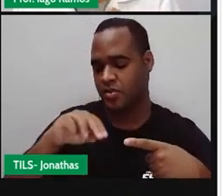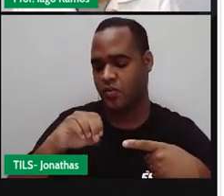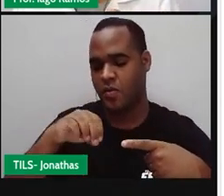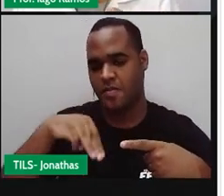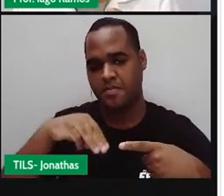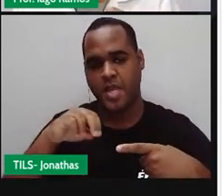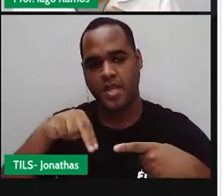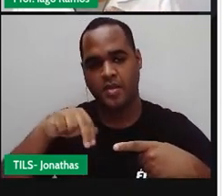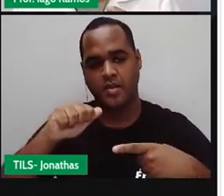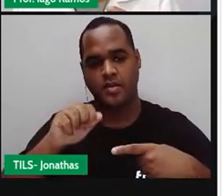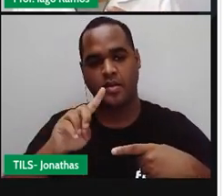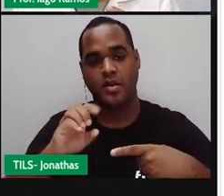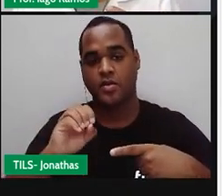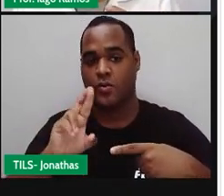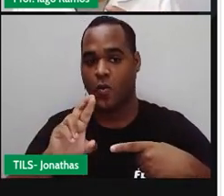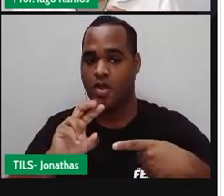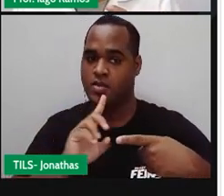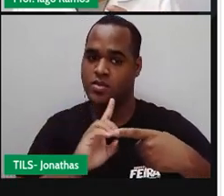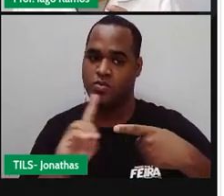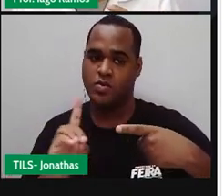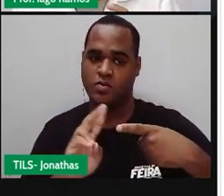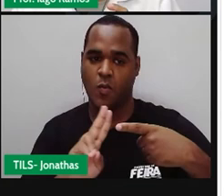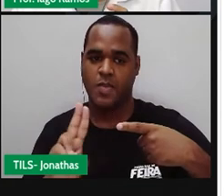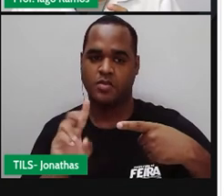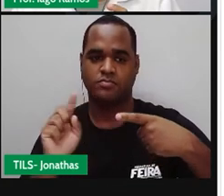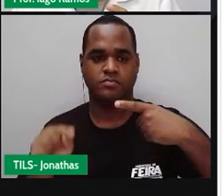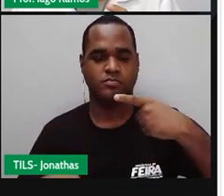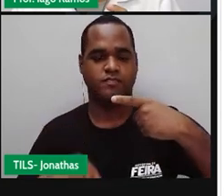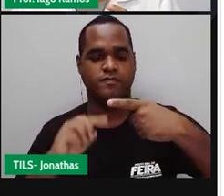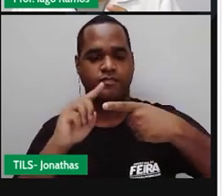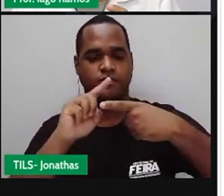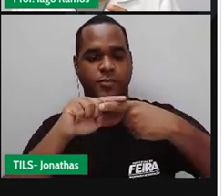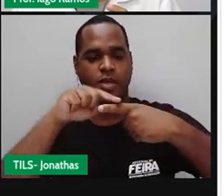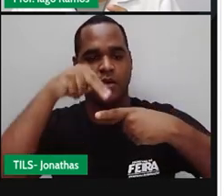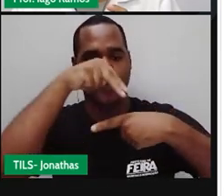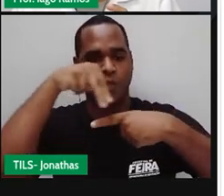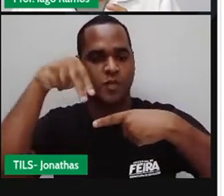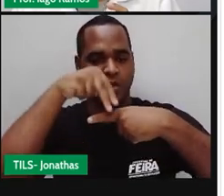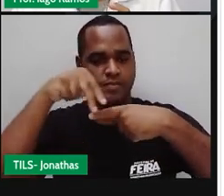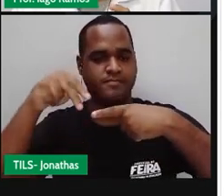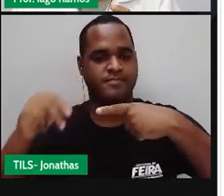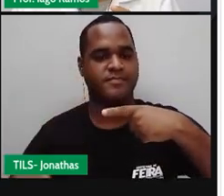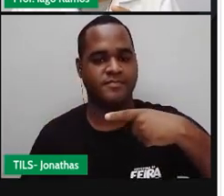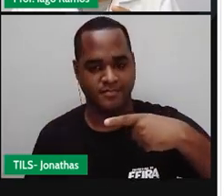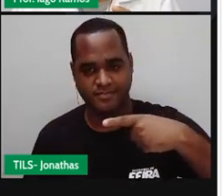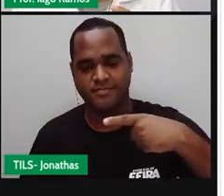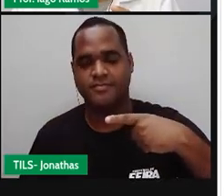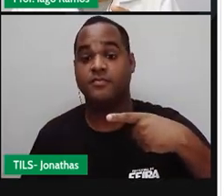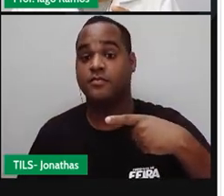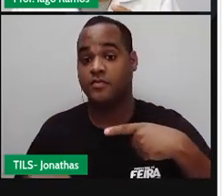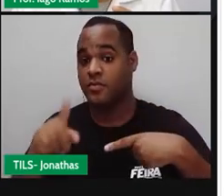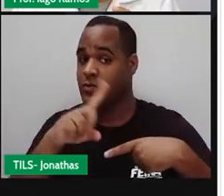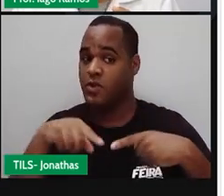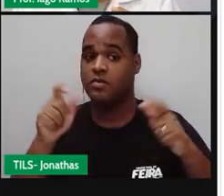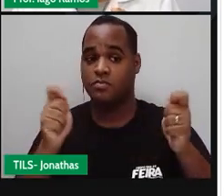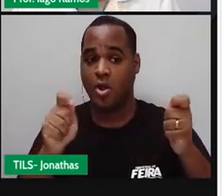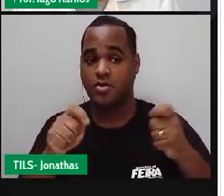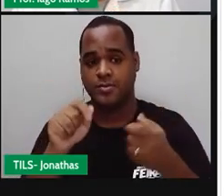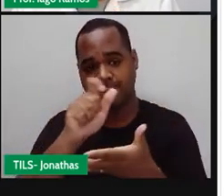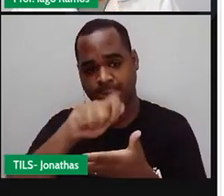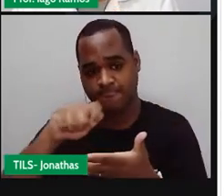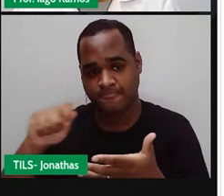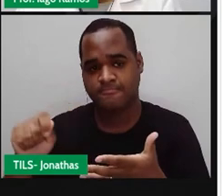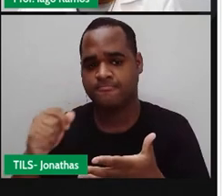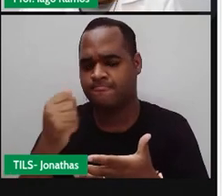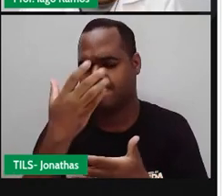denominador Tá bom então a gente pode até a escrever isso para gente